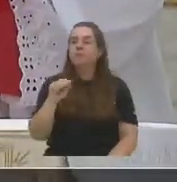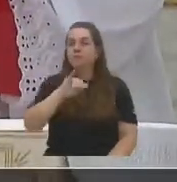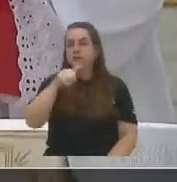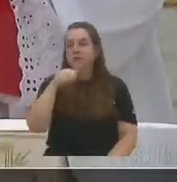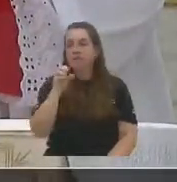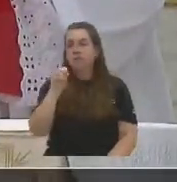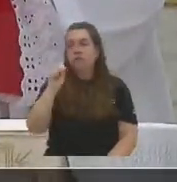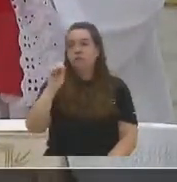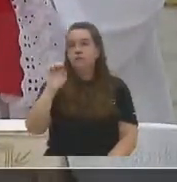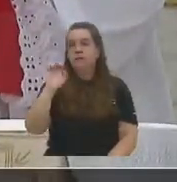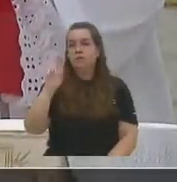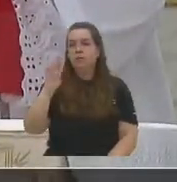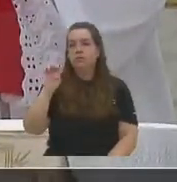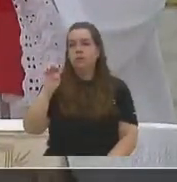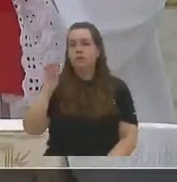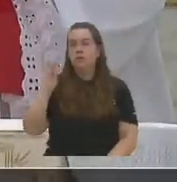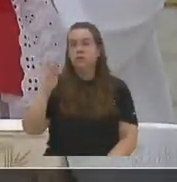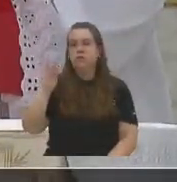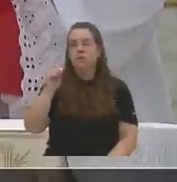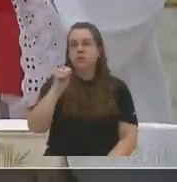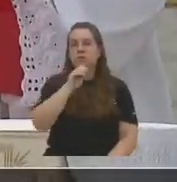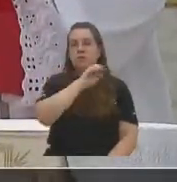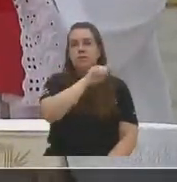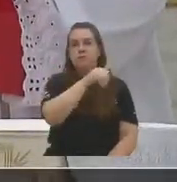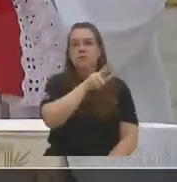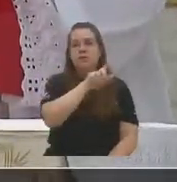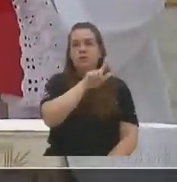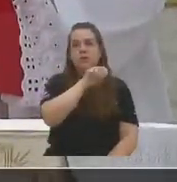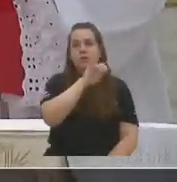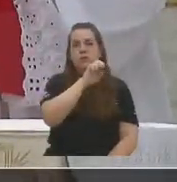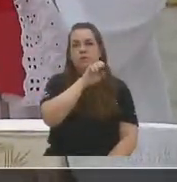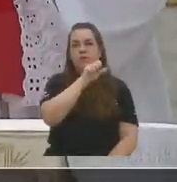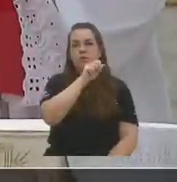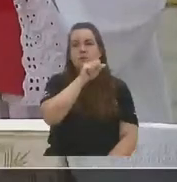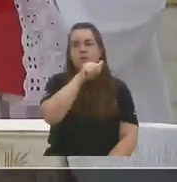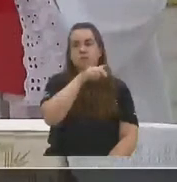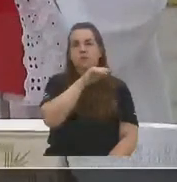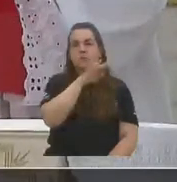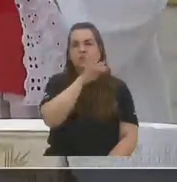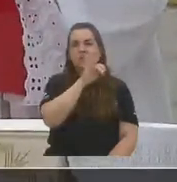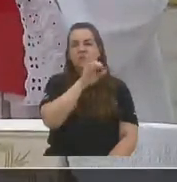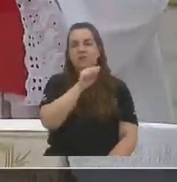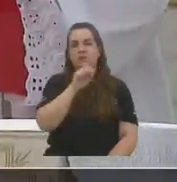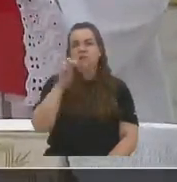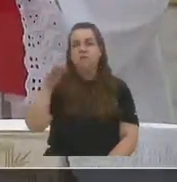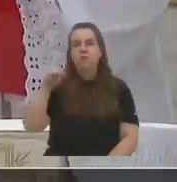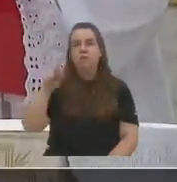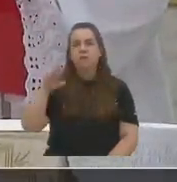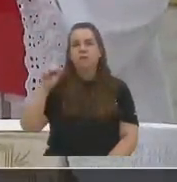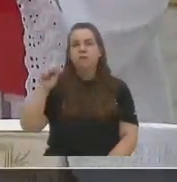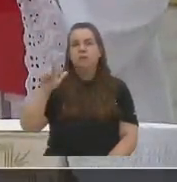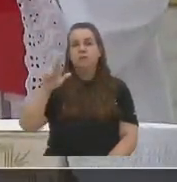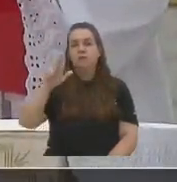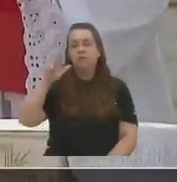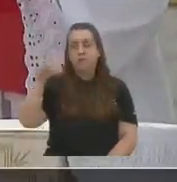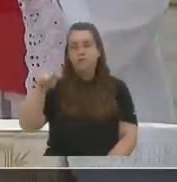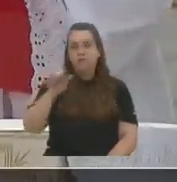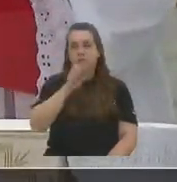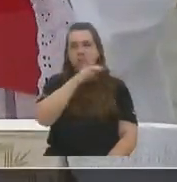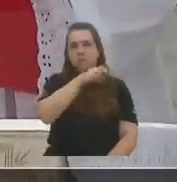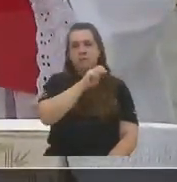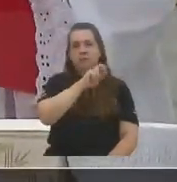José Roberto Matioski, Julieta Santiago da Silva, Maria da Luz de Lima,